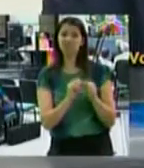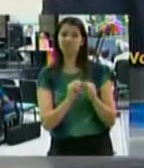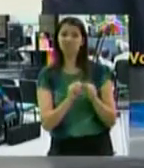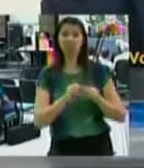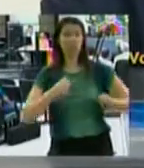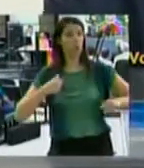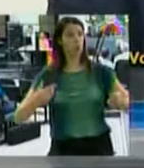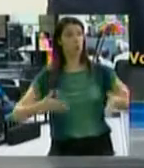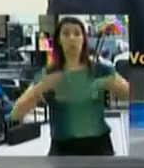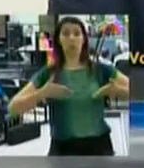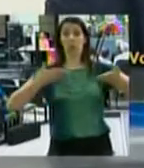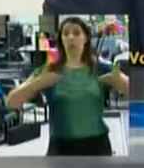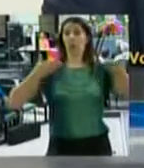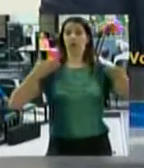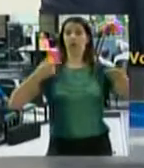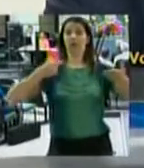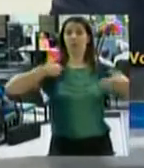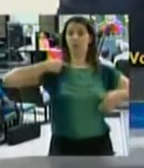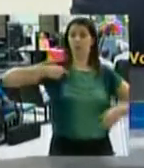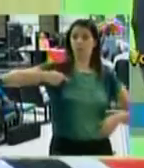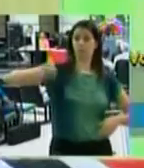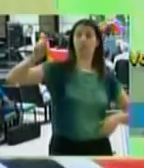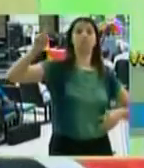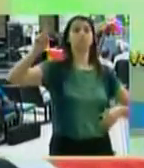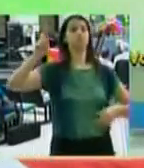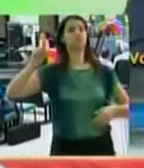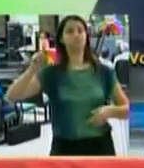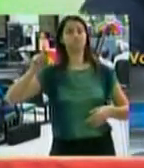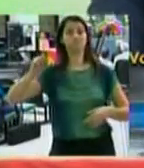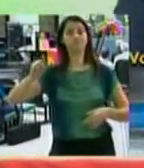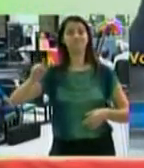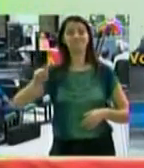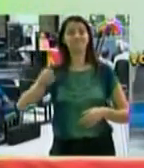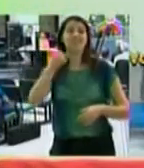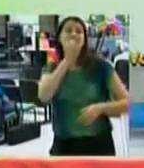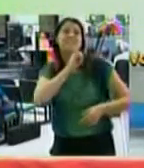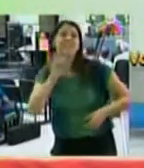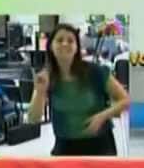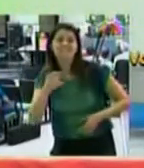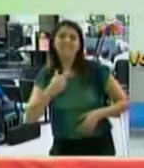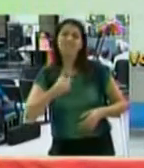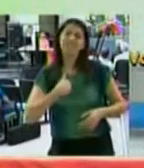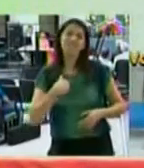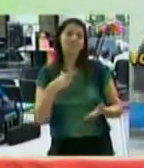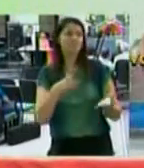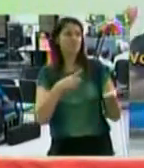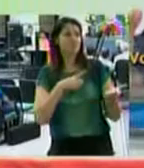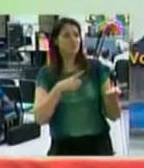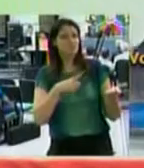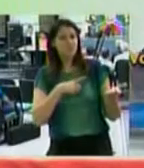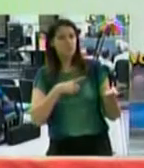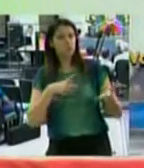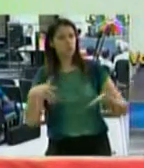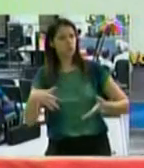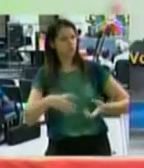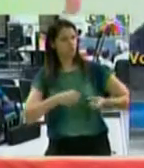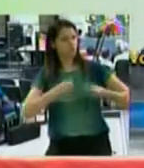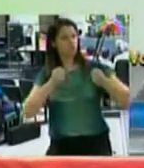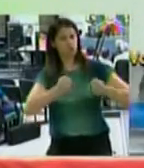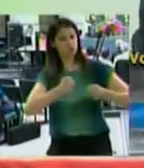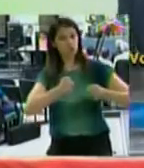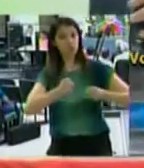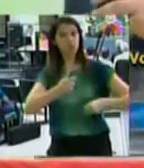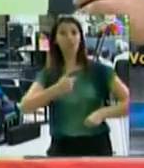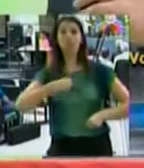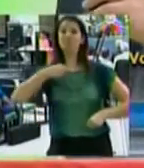disposição, eu iria além. Se eu tivesse essa firmeza, eu